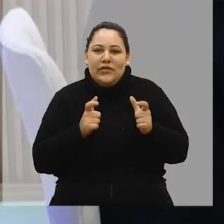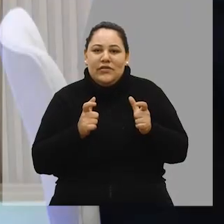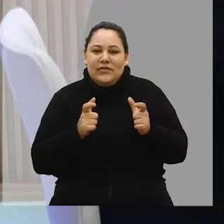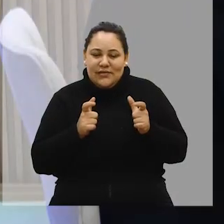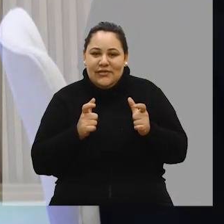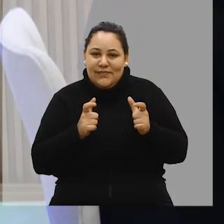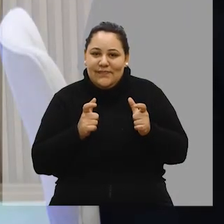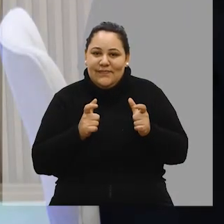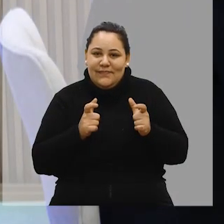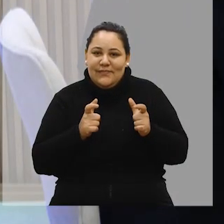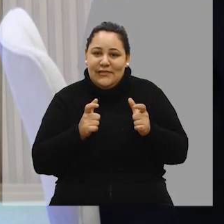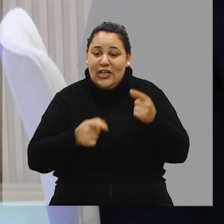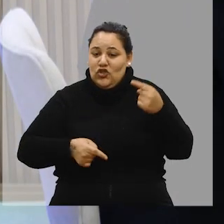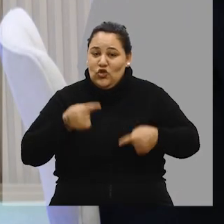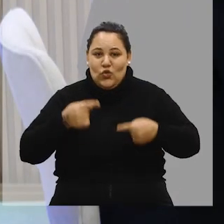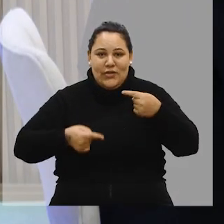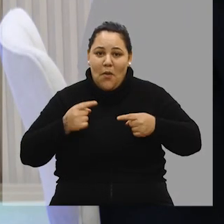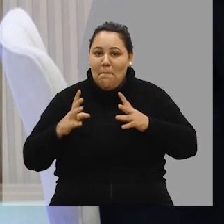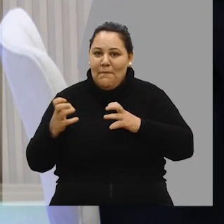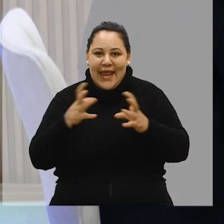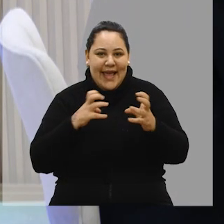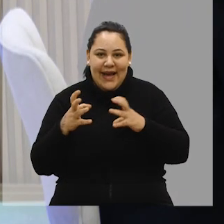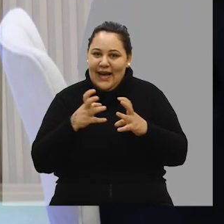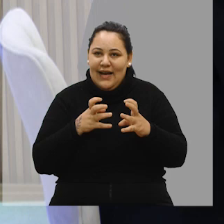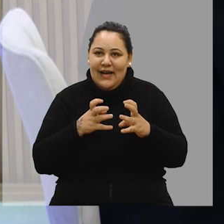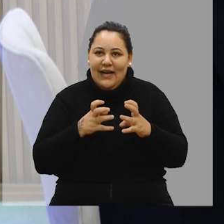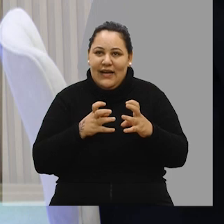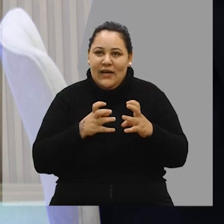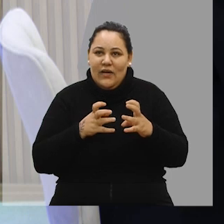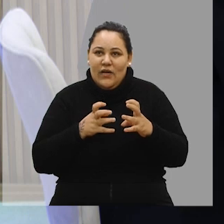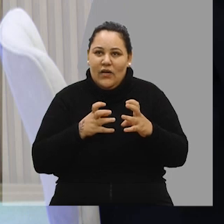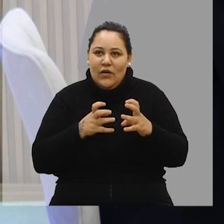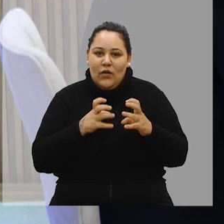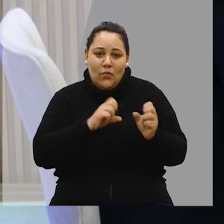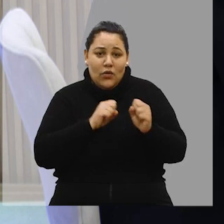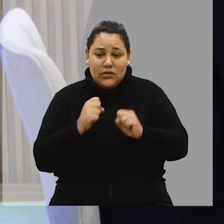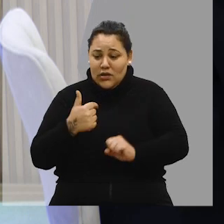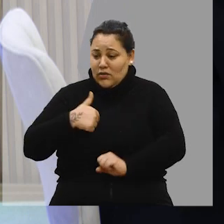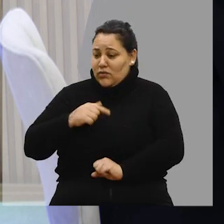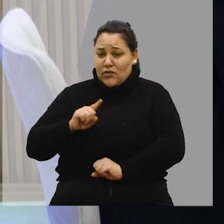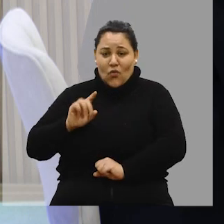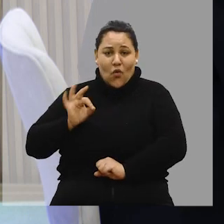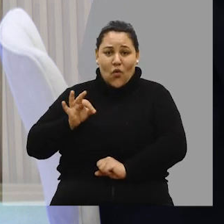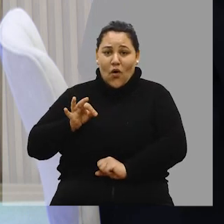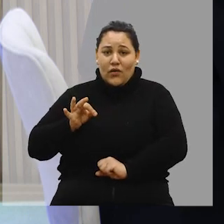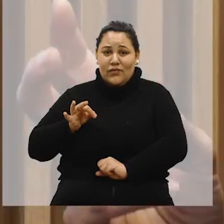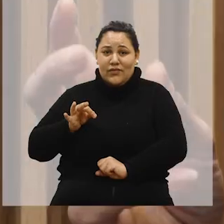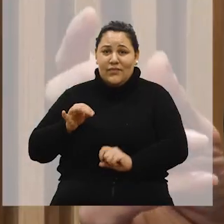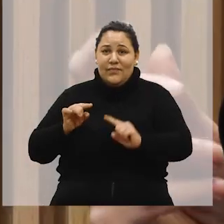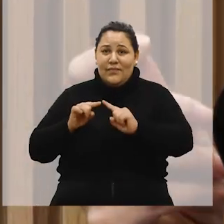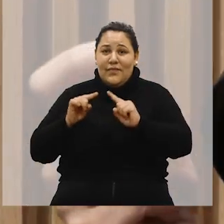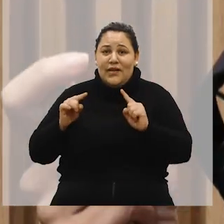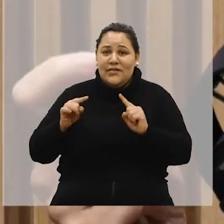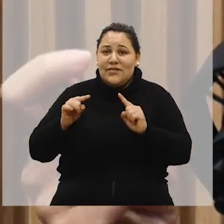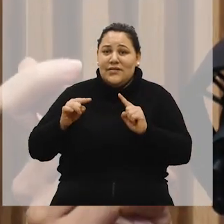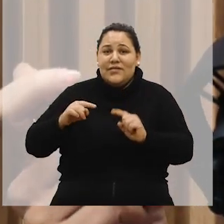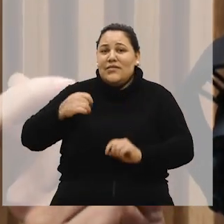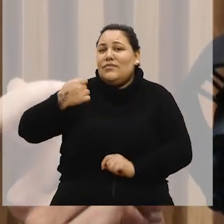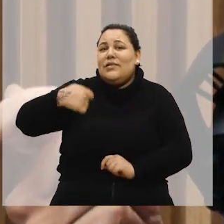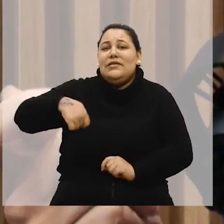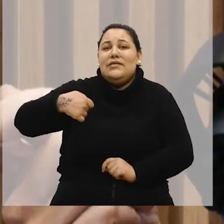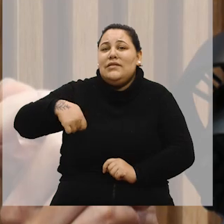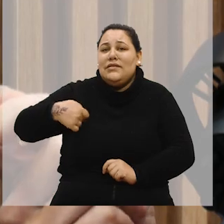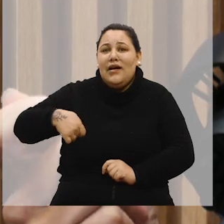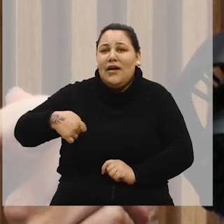dos grandes embates, eles não são... Pode ser que a gente não concorde, tá tudo certo. Mas a gente não